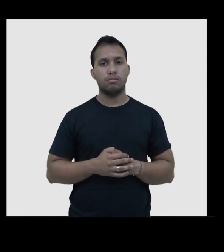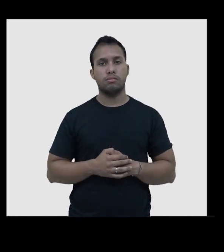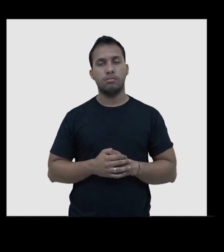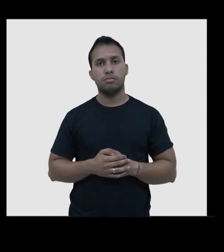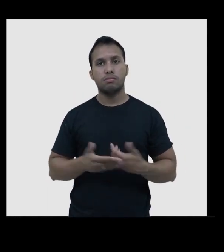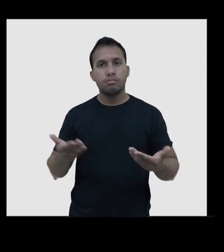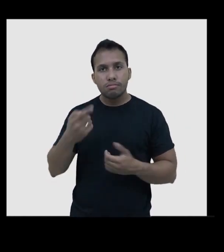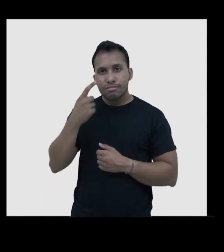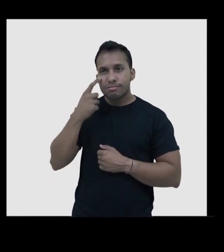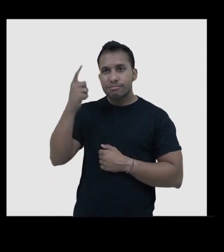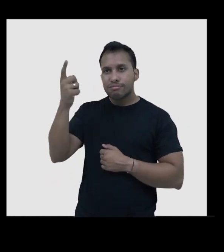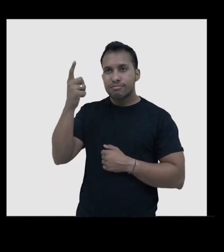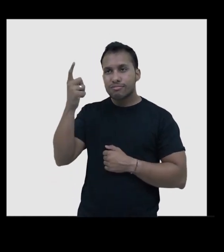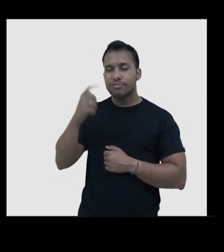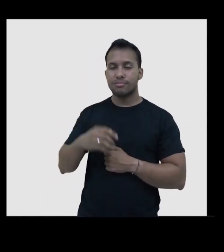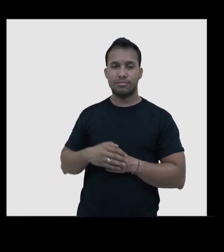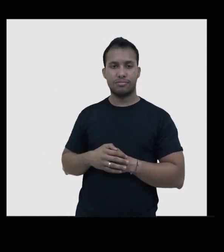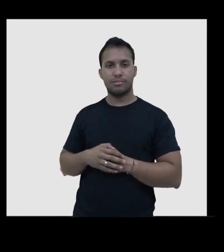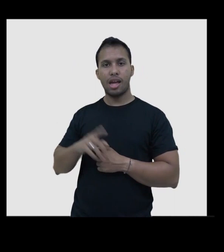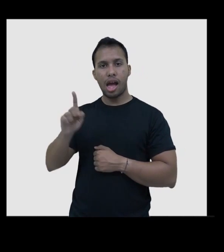OK.